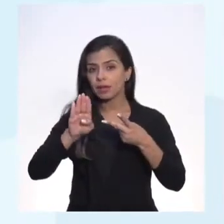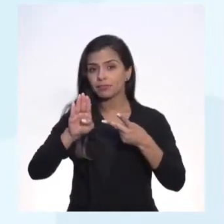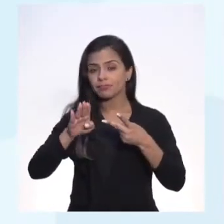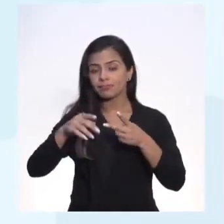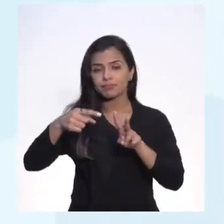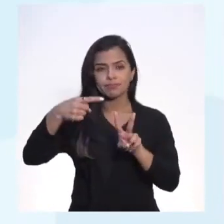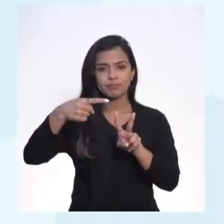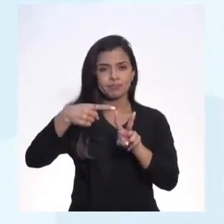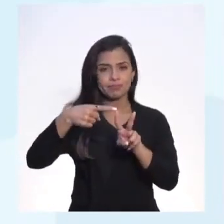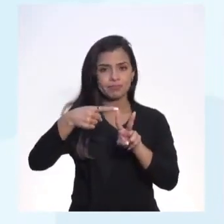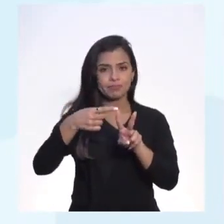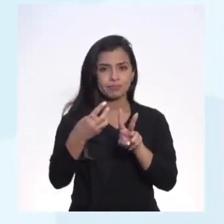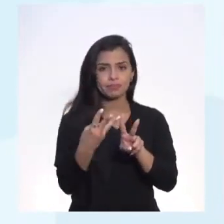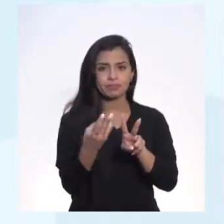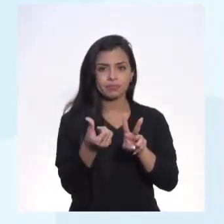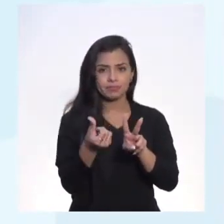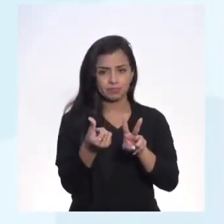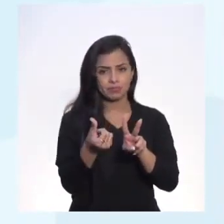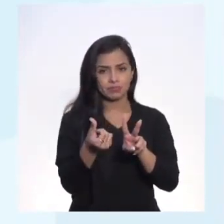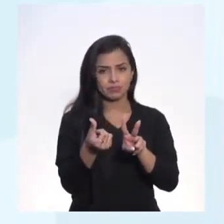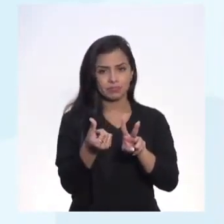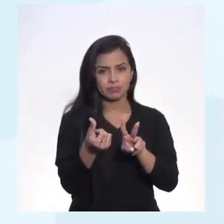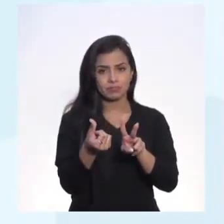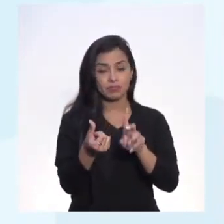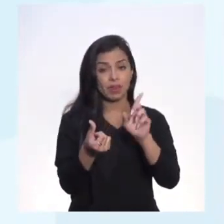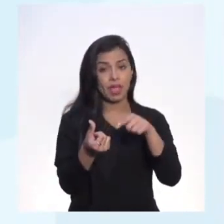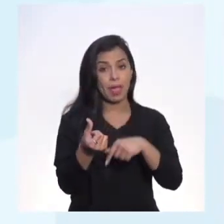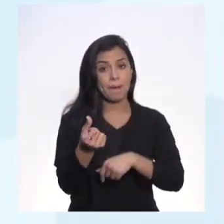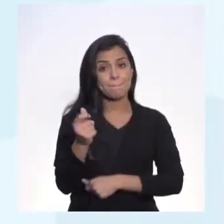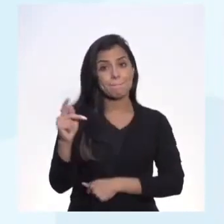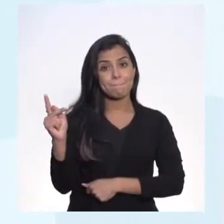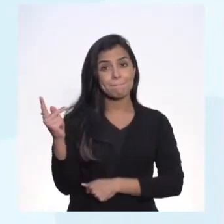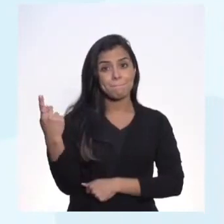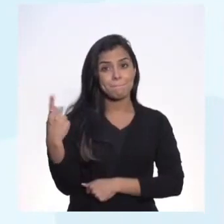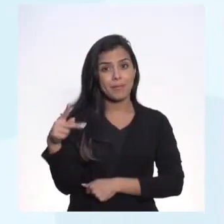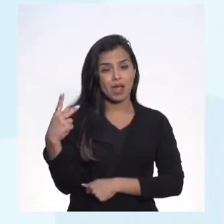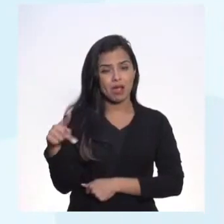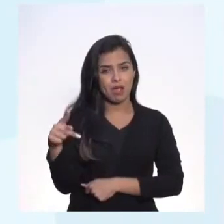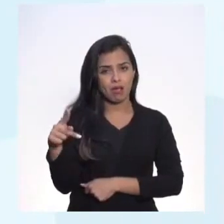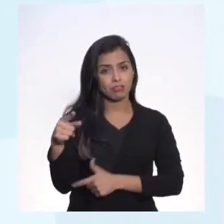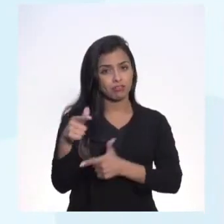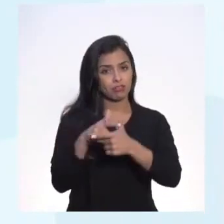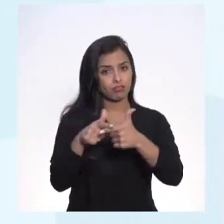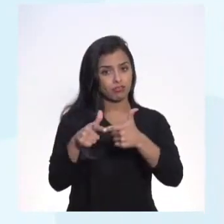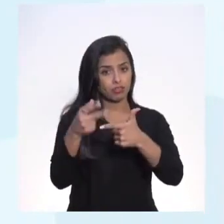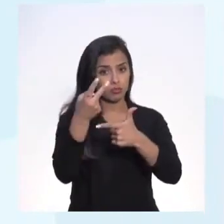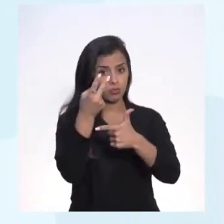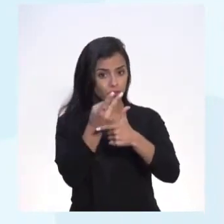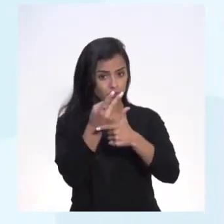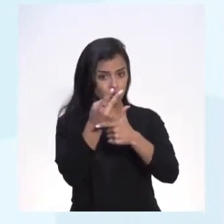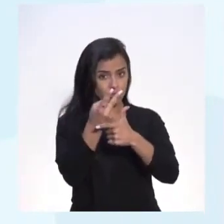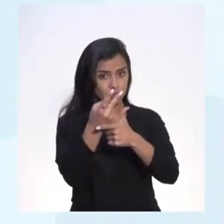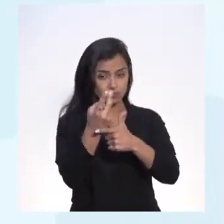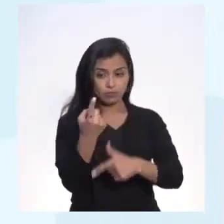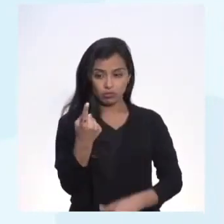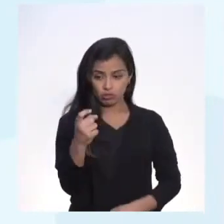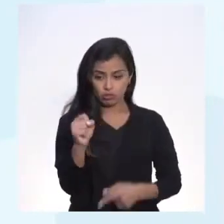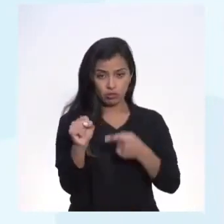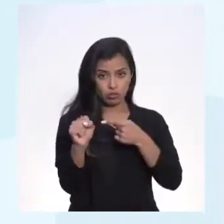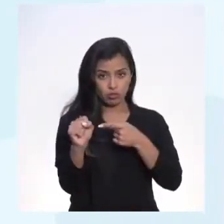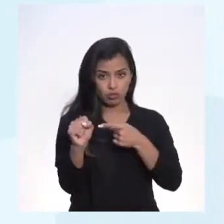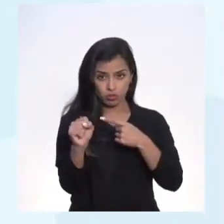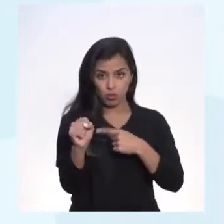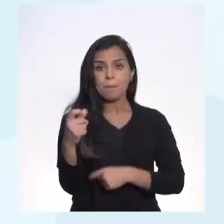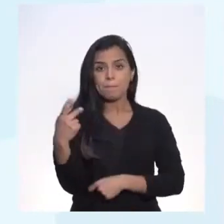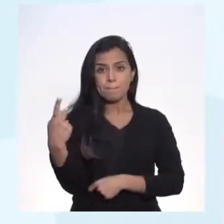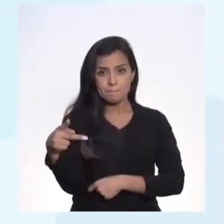36. 36 é par, divide por 2. 2 vezes 18, que é par, divide